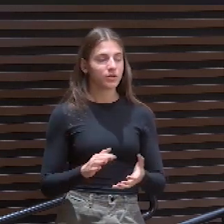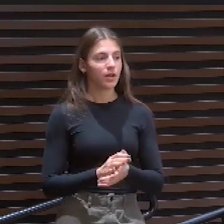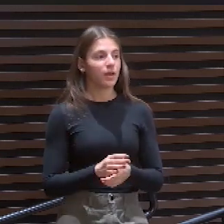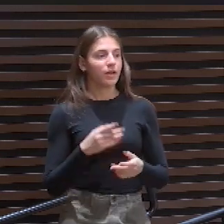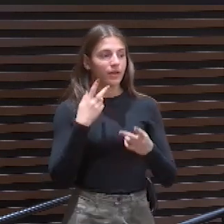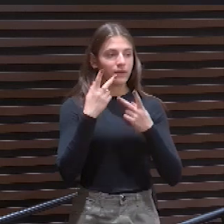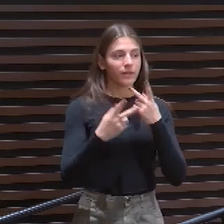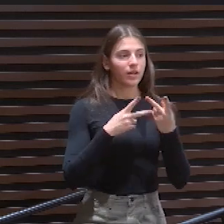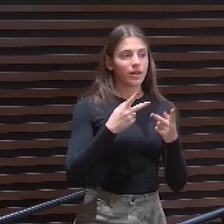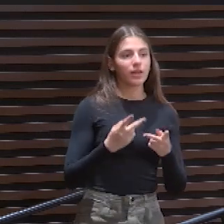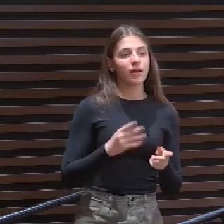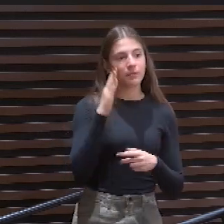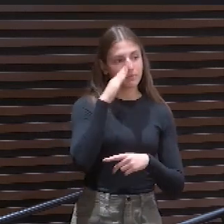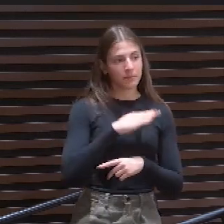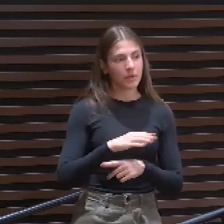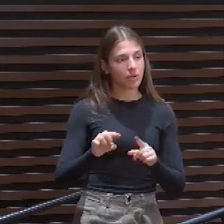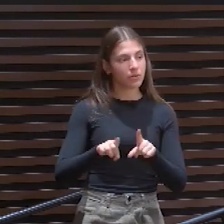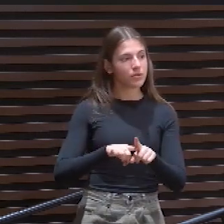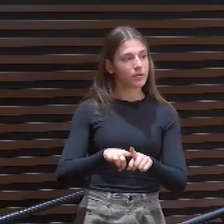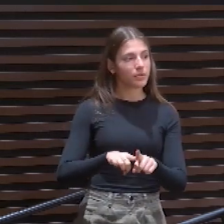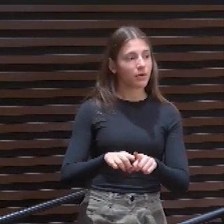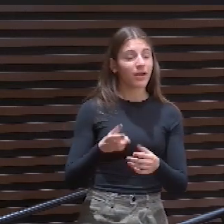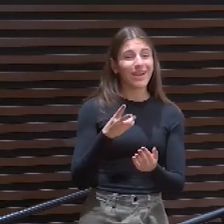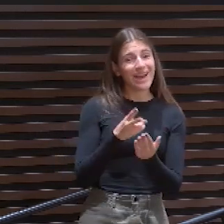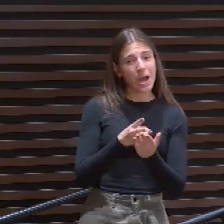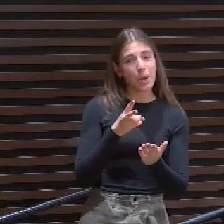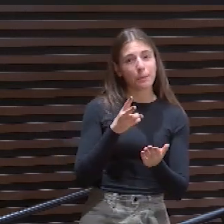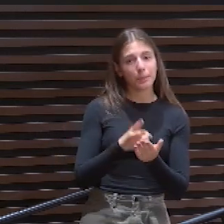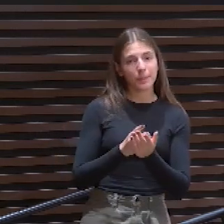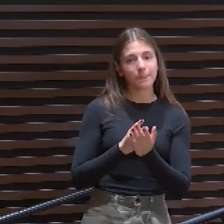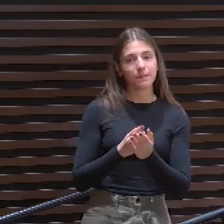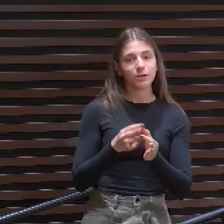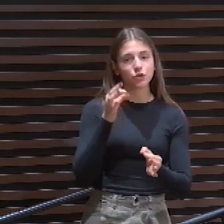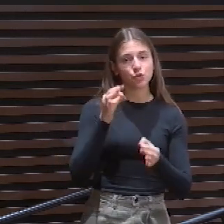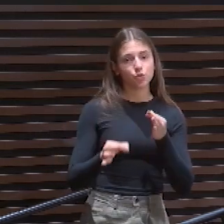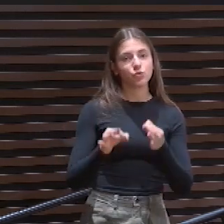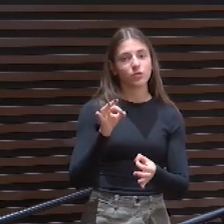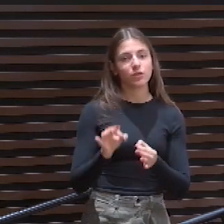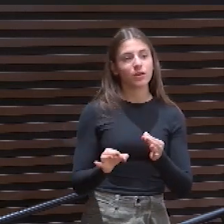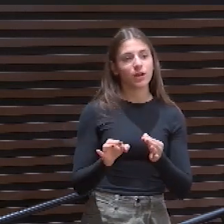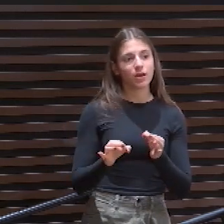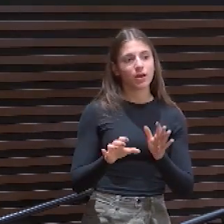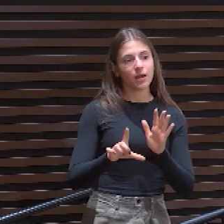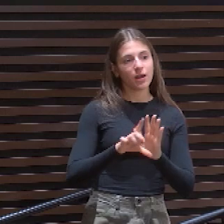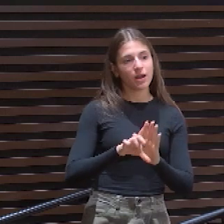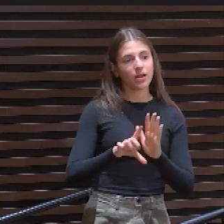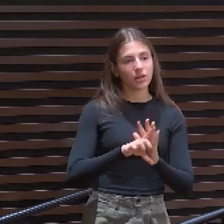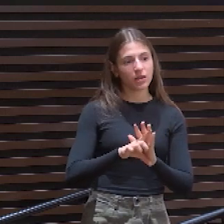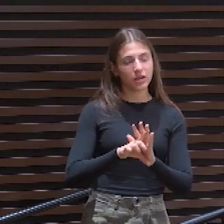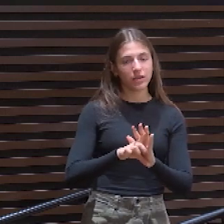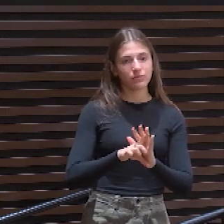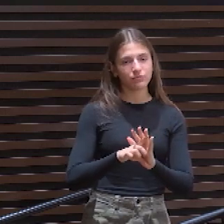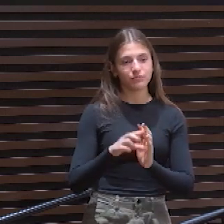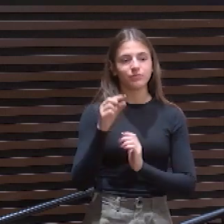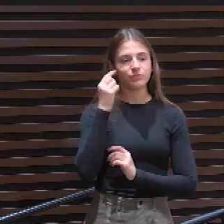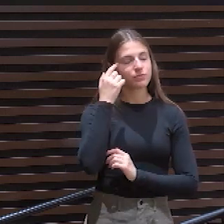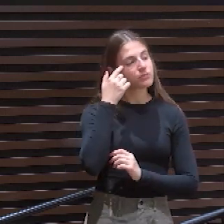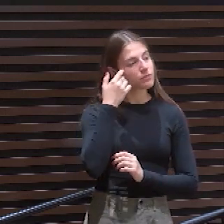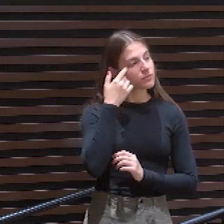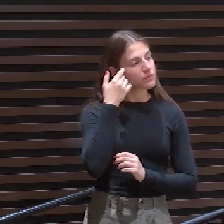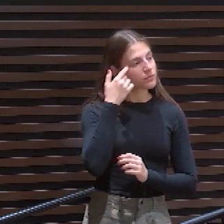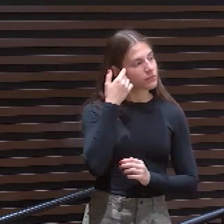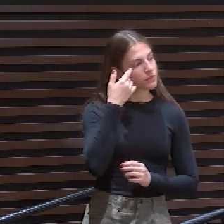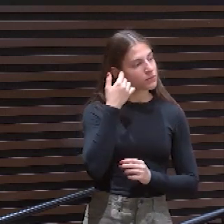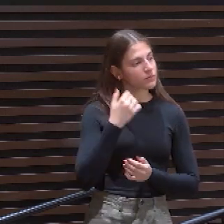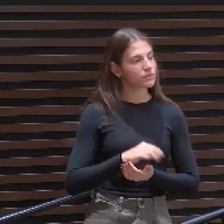do irmão é a mesma coisa ou julgar o irmão. Então, quando a gente está falando mal do irmão, nós estamos julgando o irmão. Esse é o primeiro